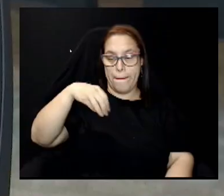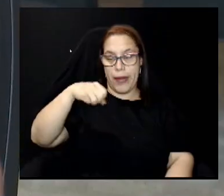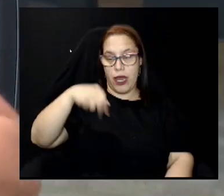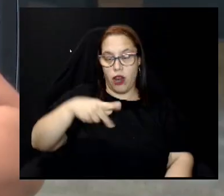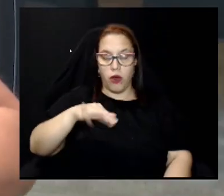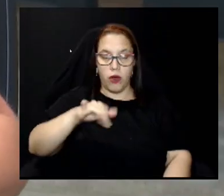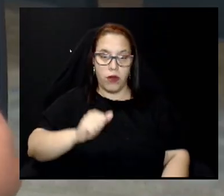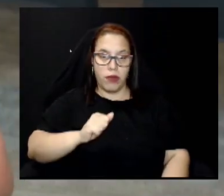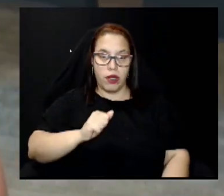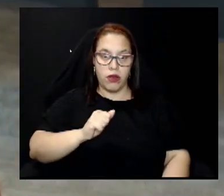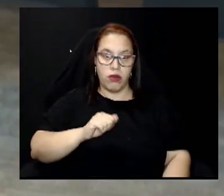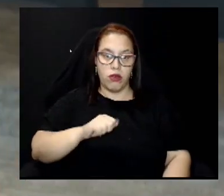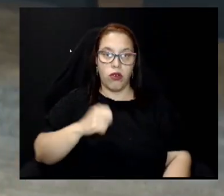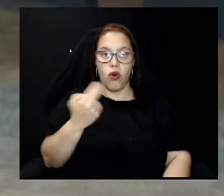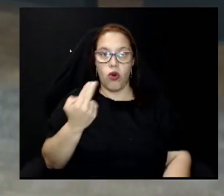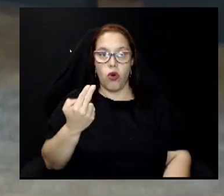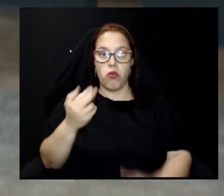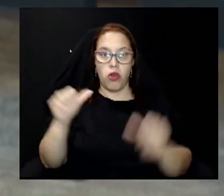período?